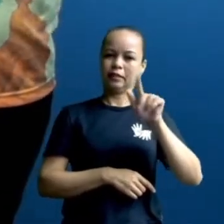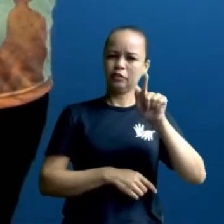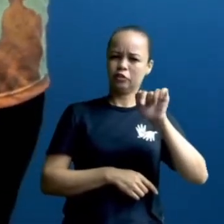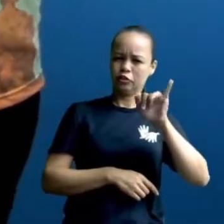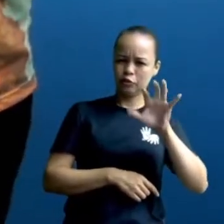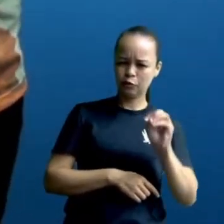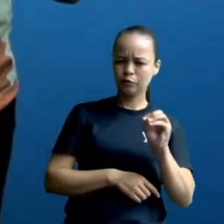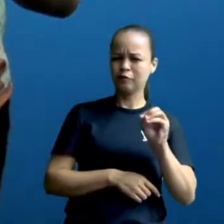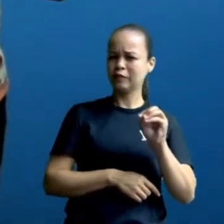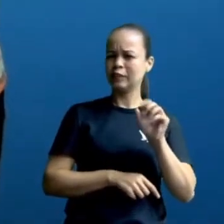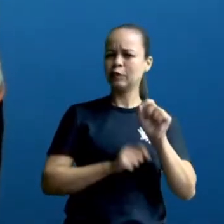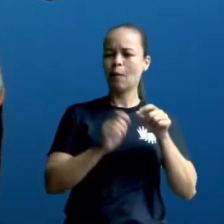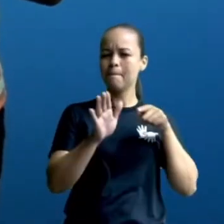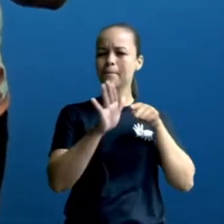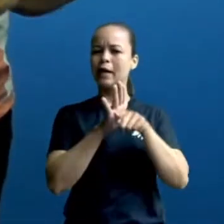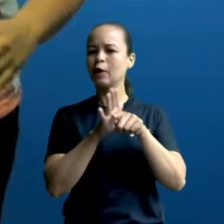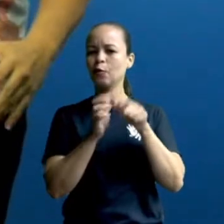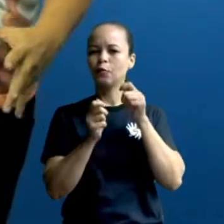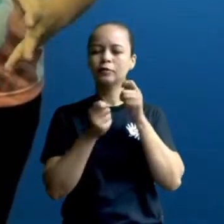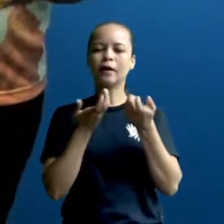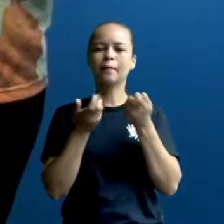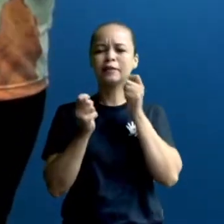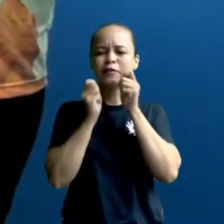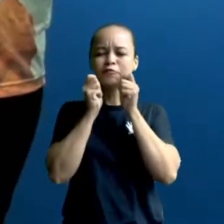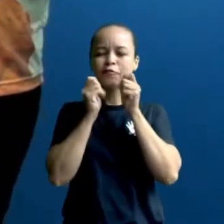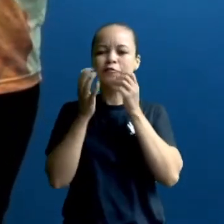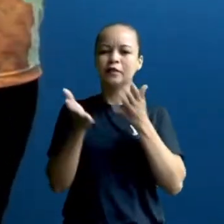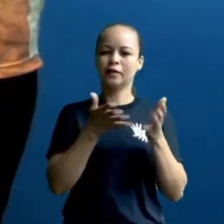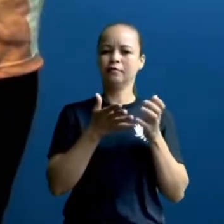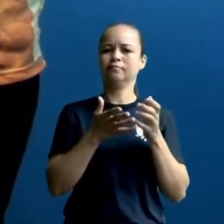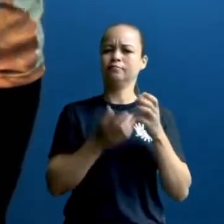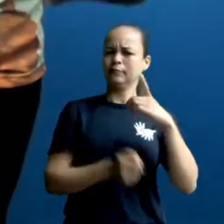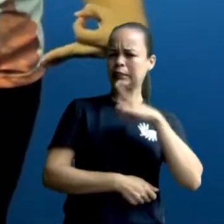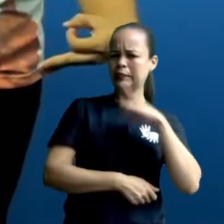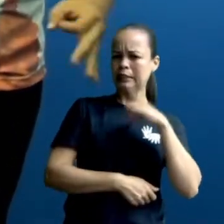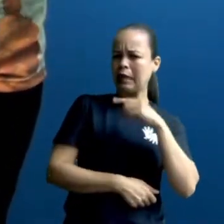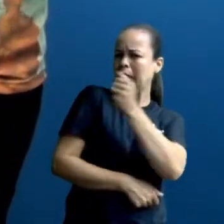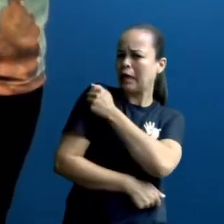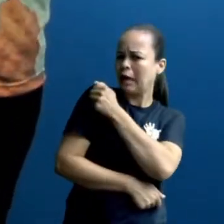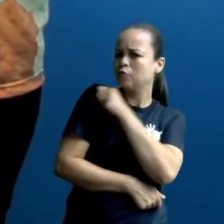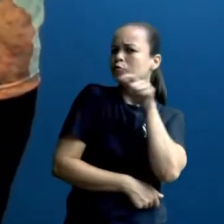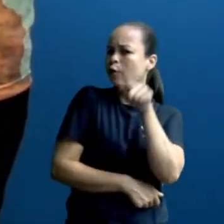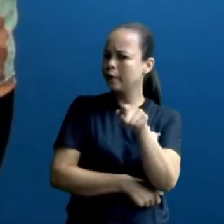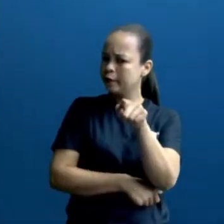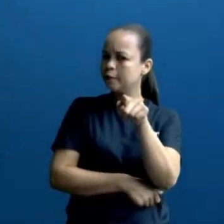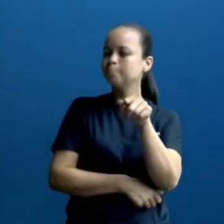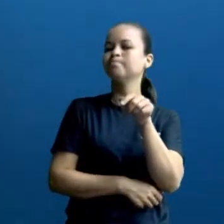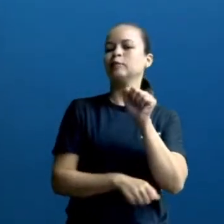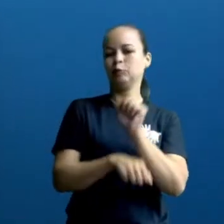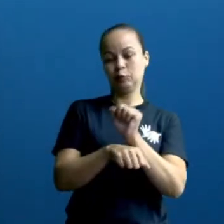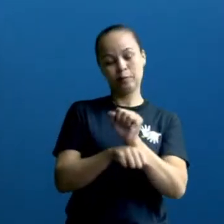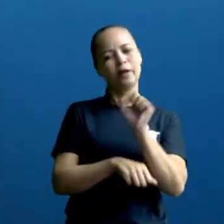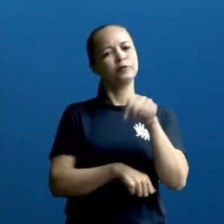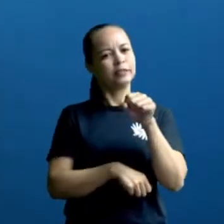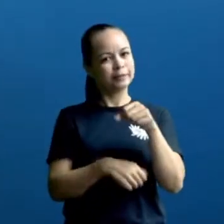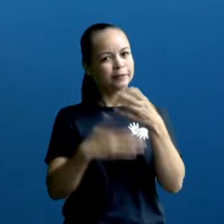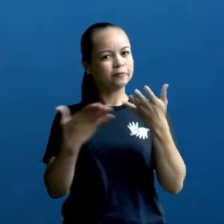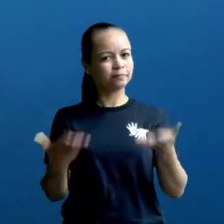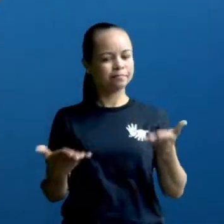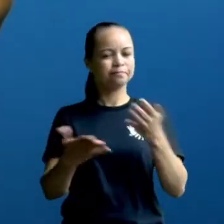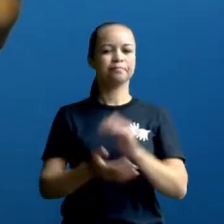fofinha. Tem aluno aí? Eu espero que sim. Por favor, produção, para que a gente não perca tempo e a gente possa